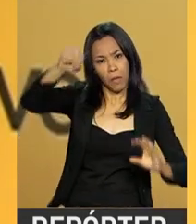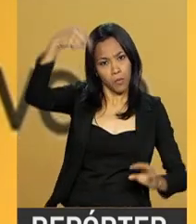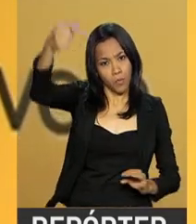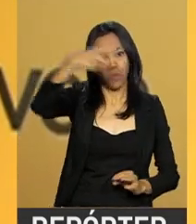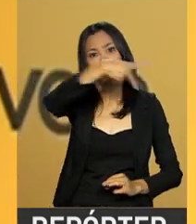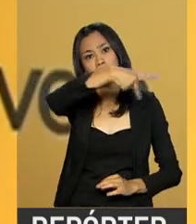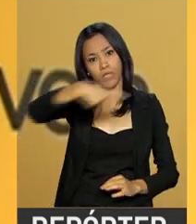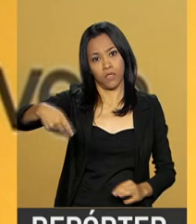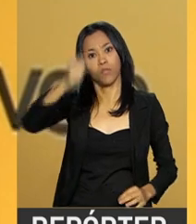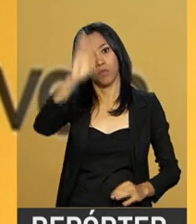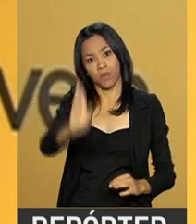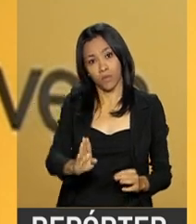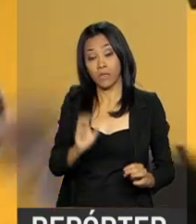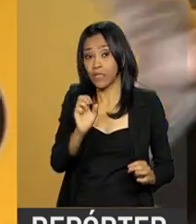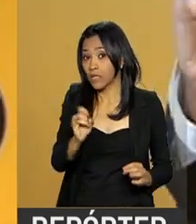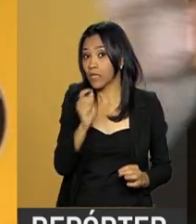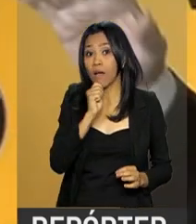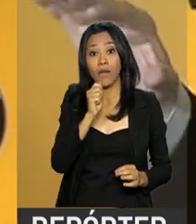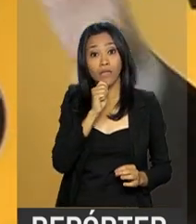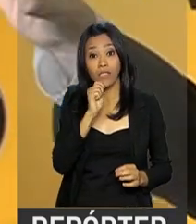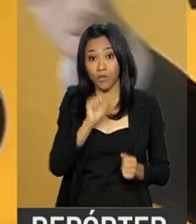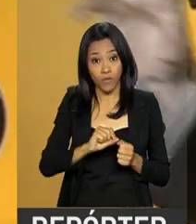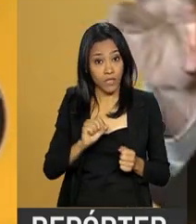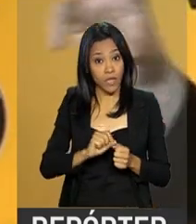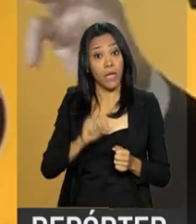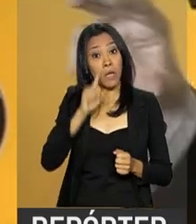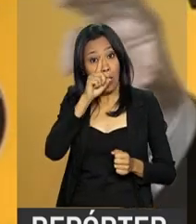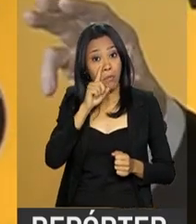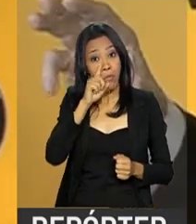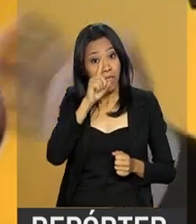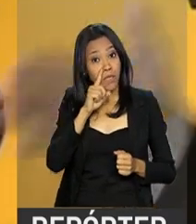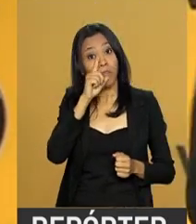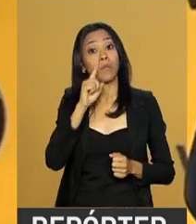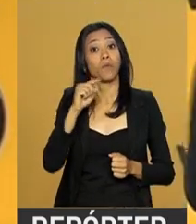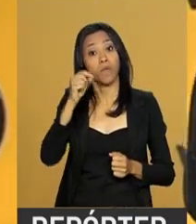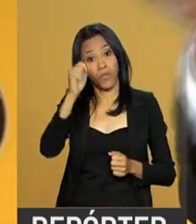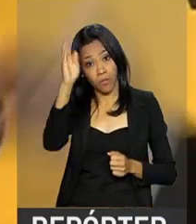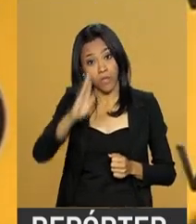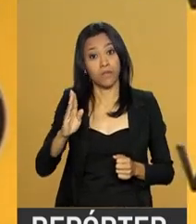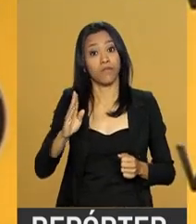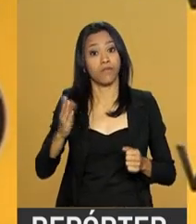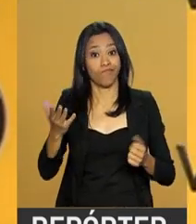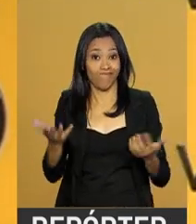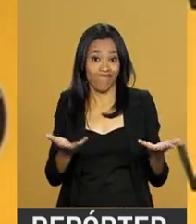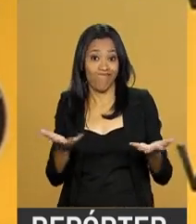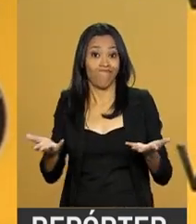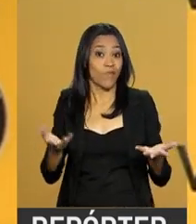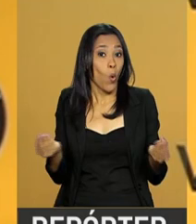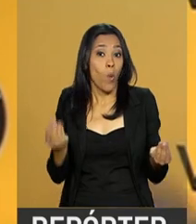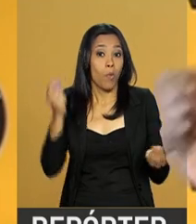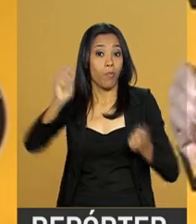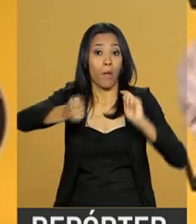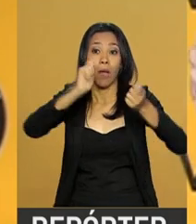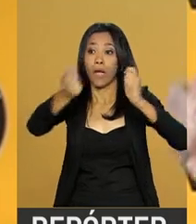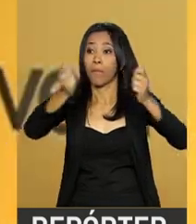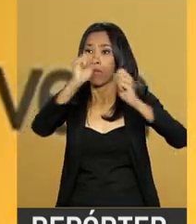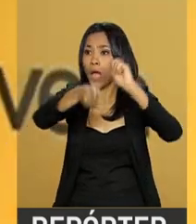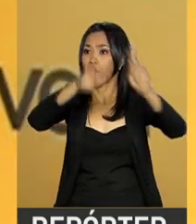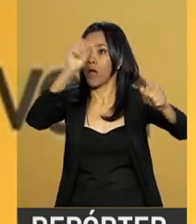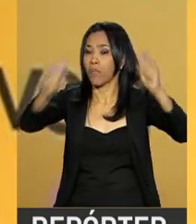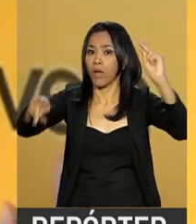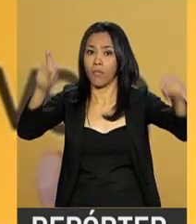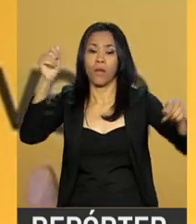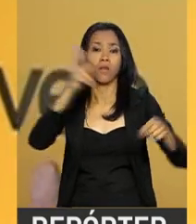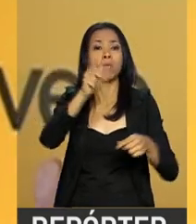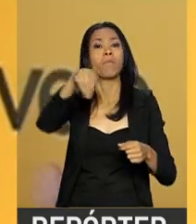caso isso não seja feito o país corre o risco de não ter condições em um futuro próximo de pagar aposentadorias pensões